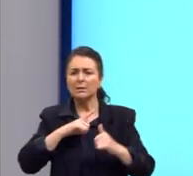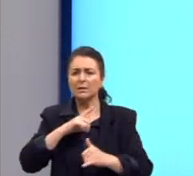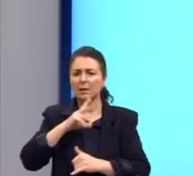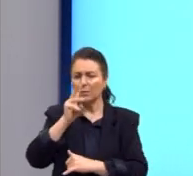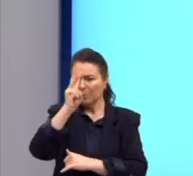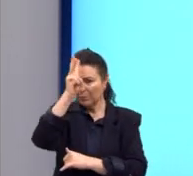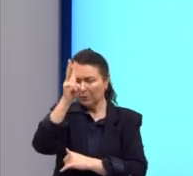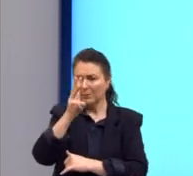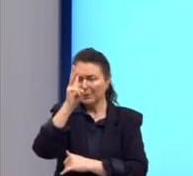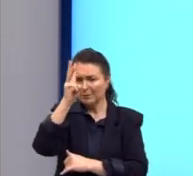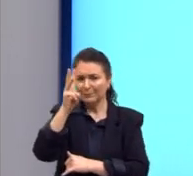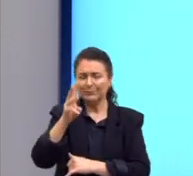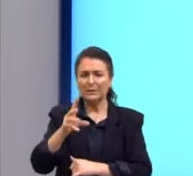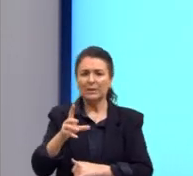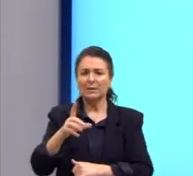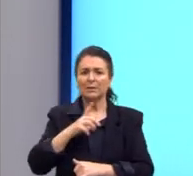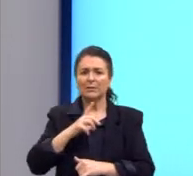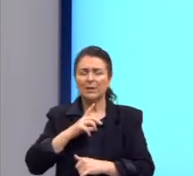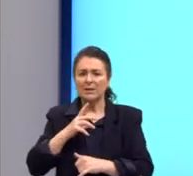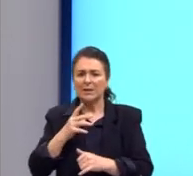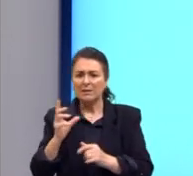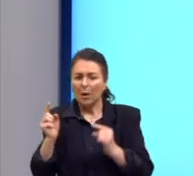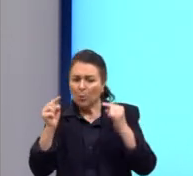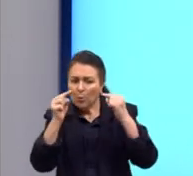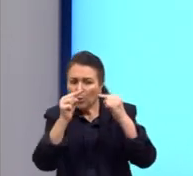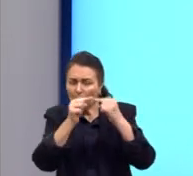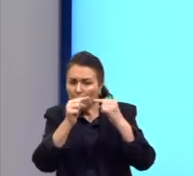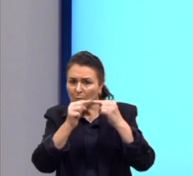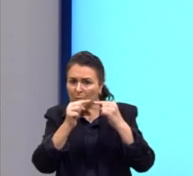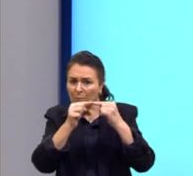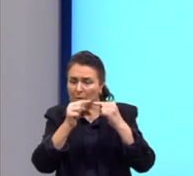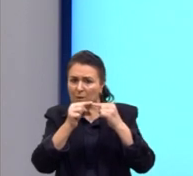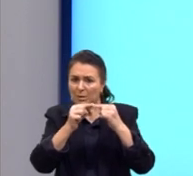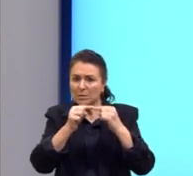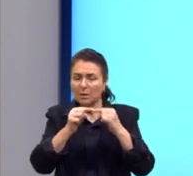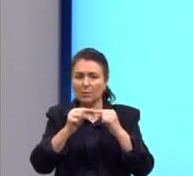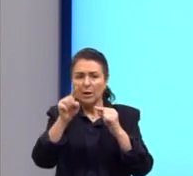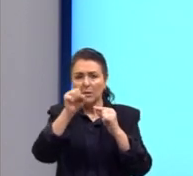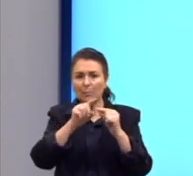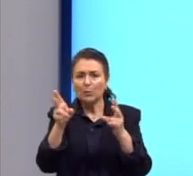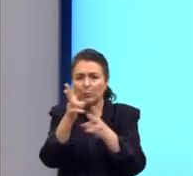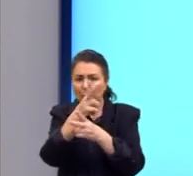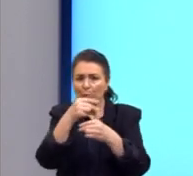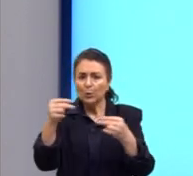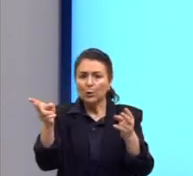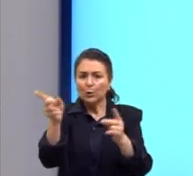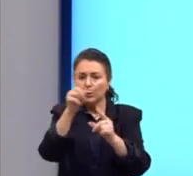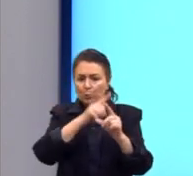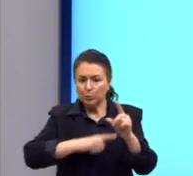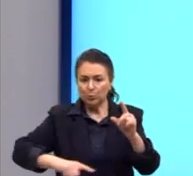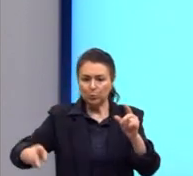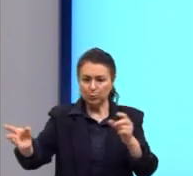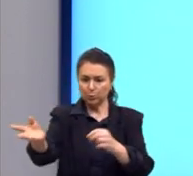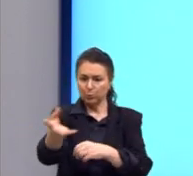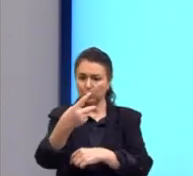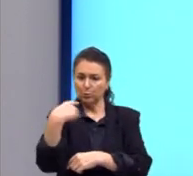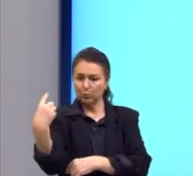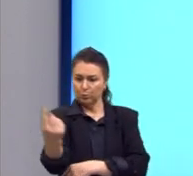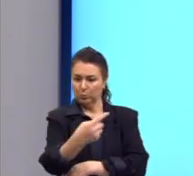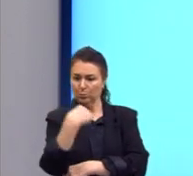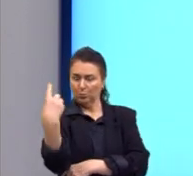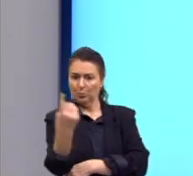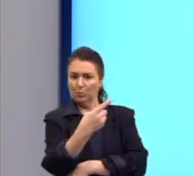né como eu fiz aquela Associação eu preciso eu tenho ventilador muito fraquinho né que não tá não faz bem